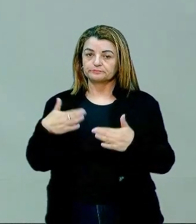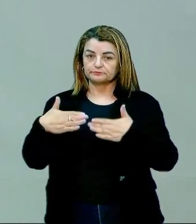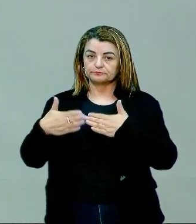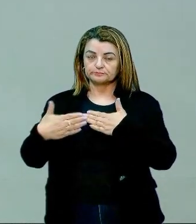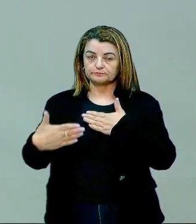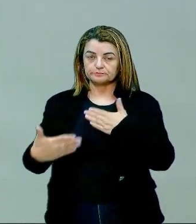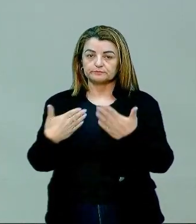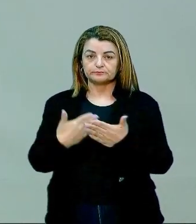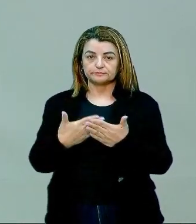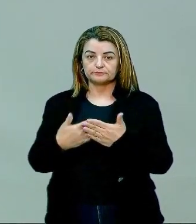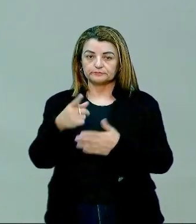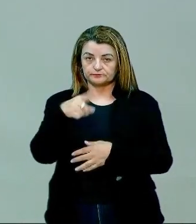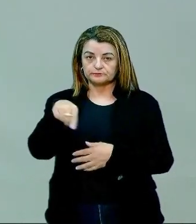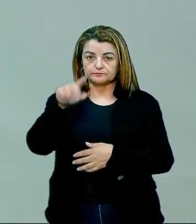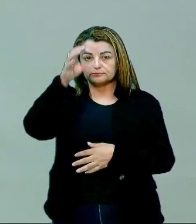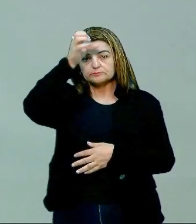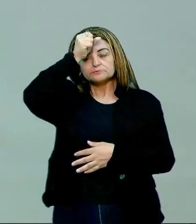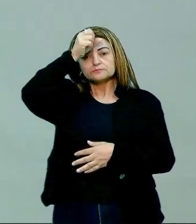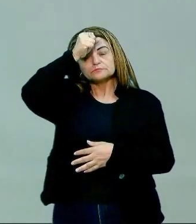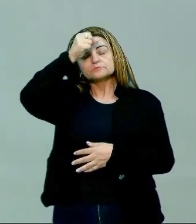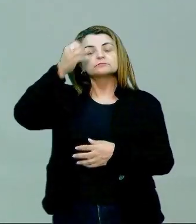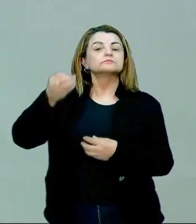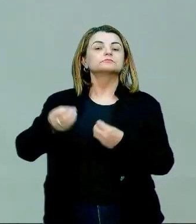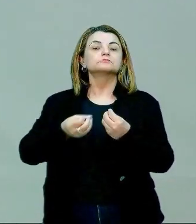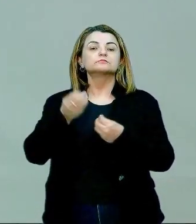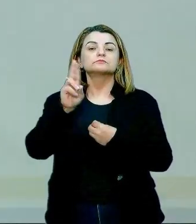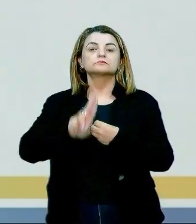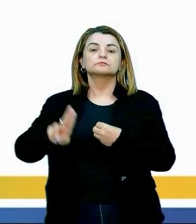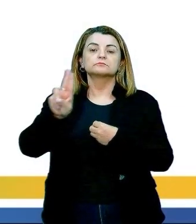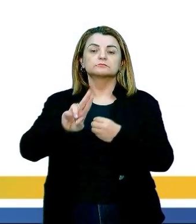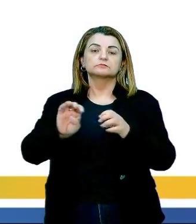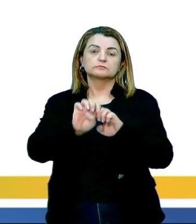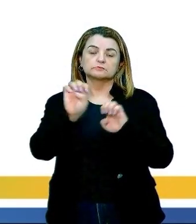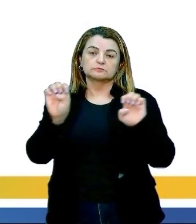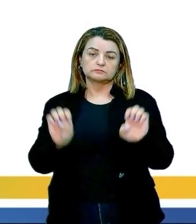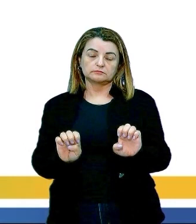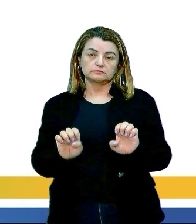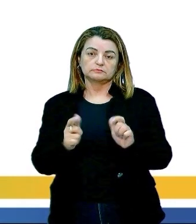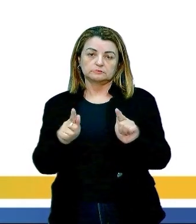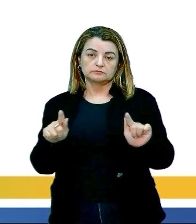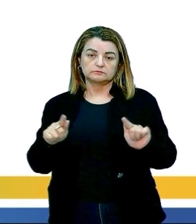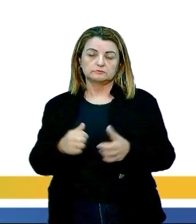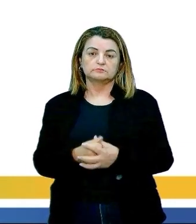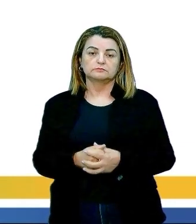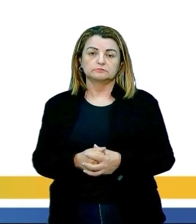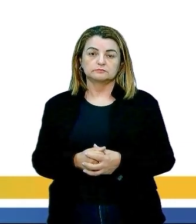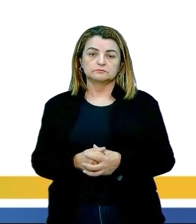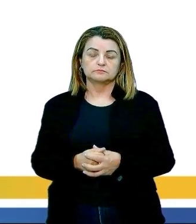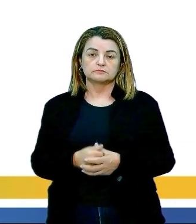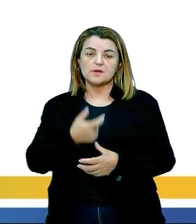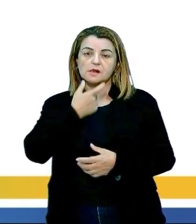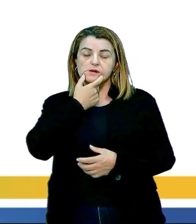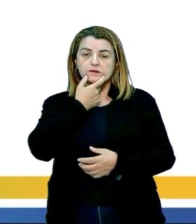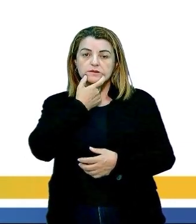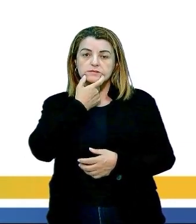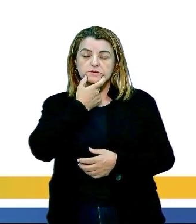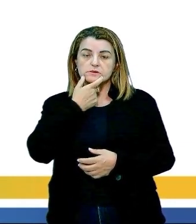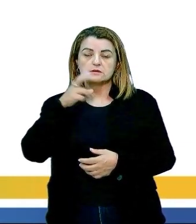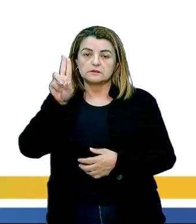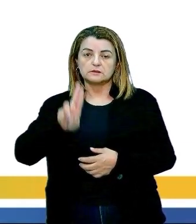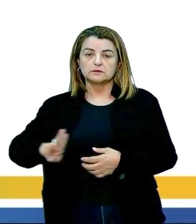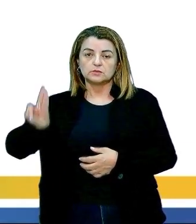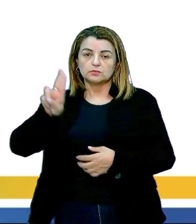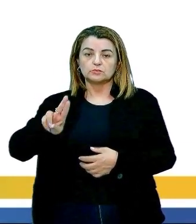aula vocês vão aprender como se faz o uso dessa estrutura. Na língua inglesa, você usa